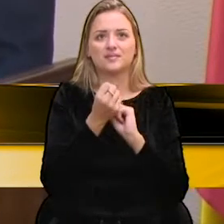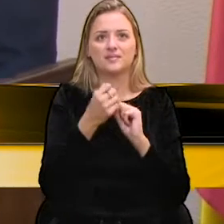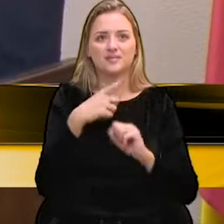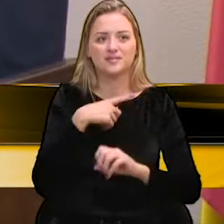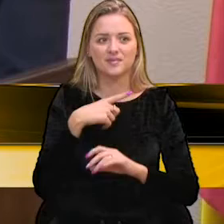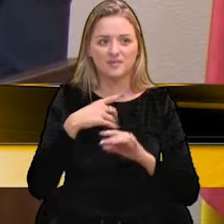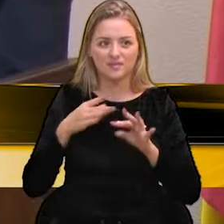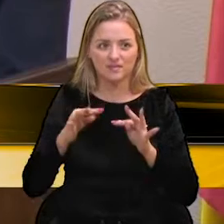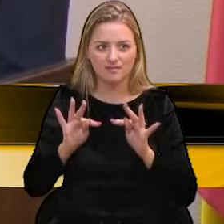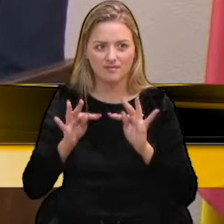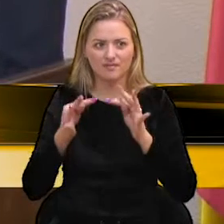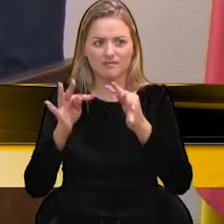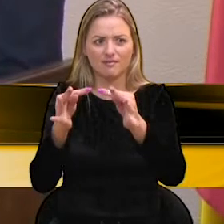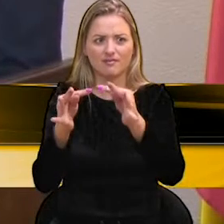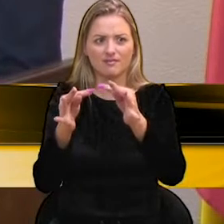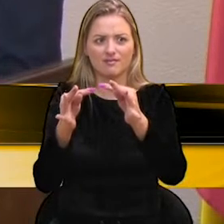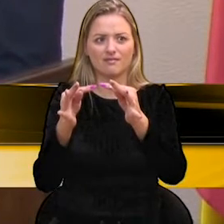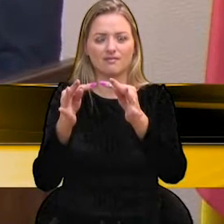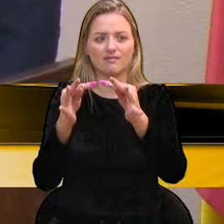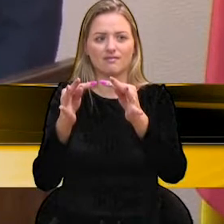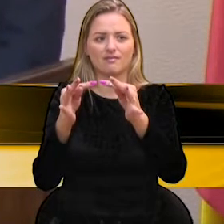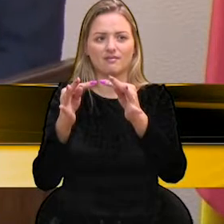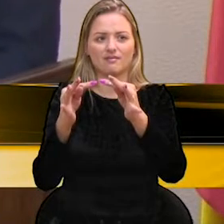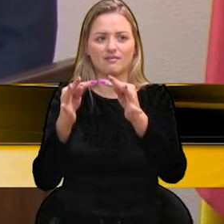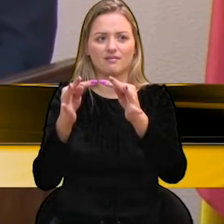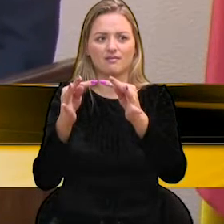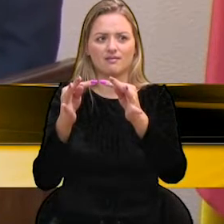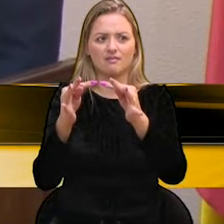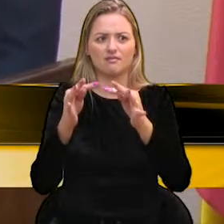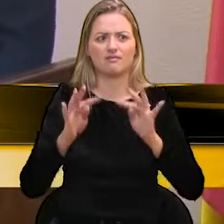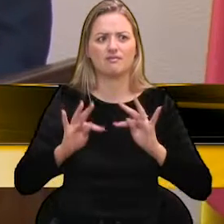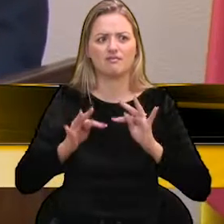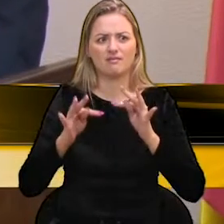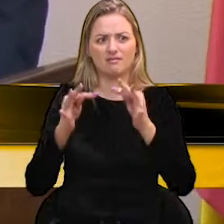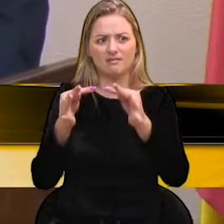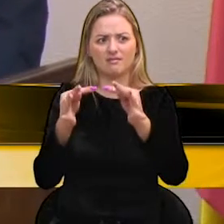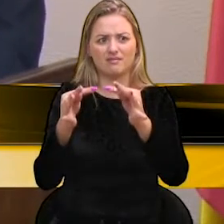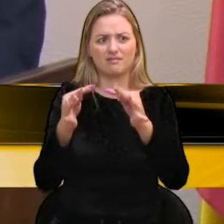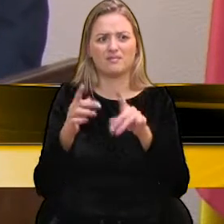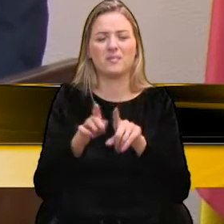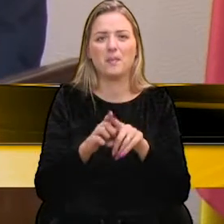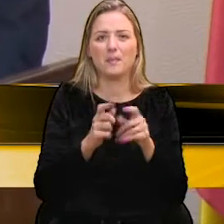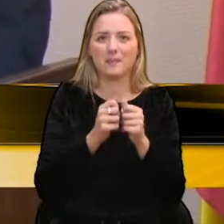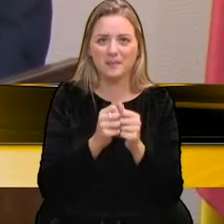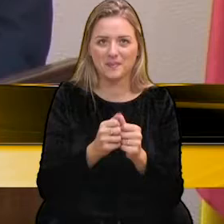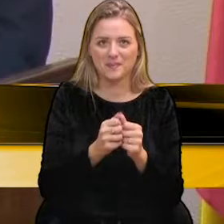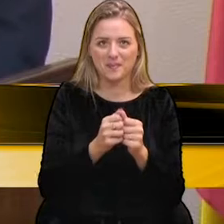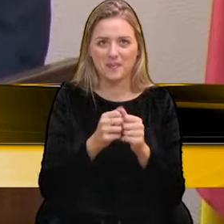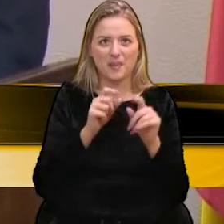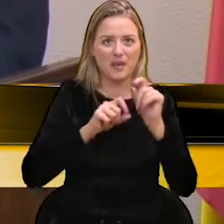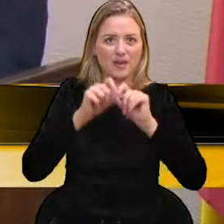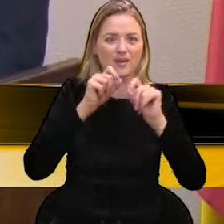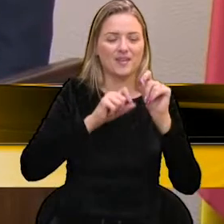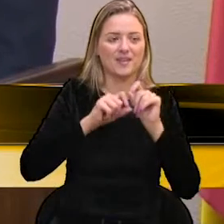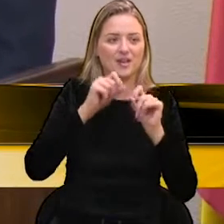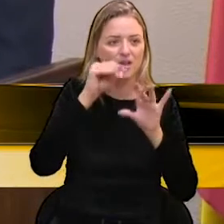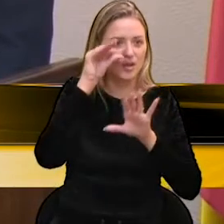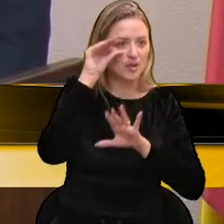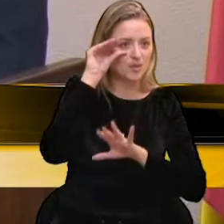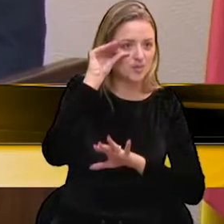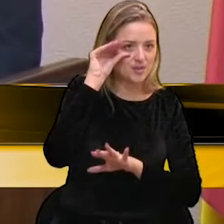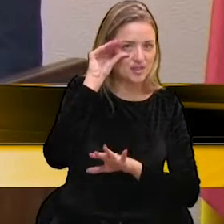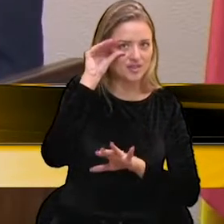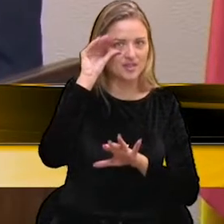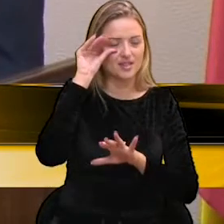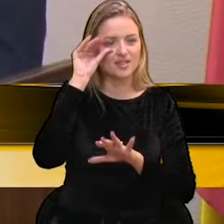a tecnologia que é utilizada nas empresas. E eu entendo que o empresário não precisa ter medo da espionagem industrial, até porque